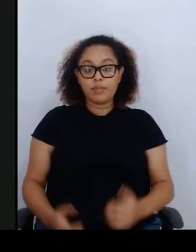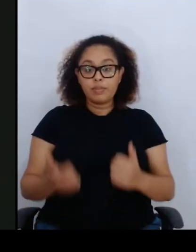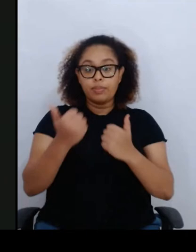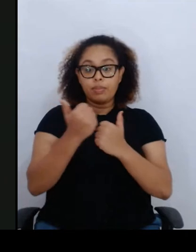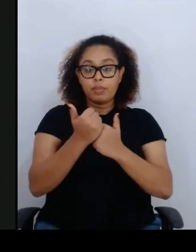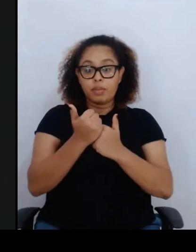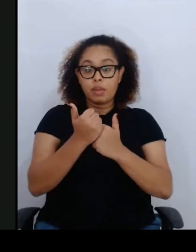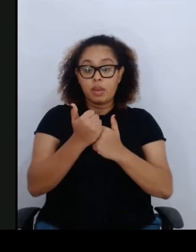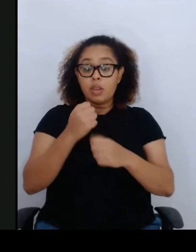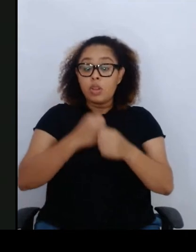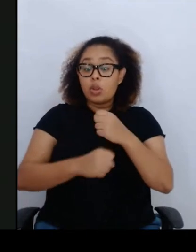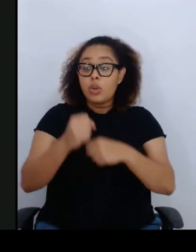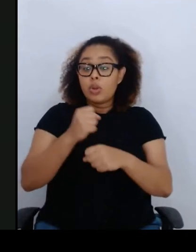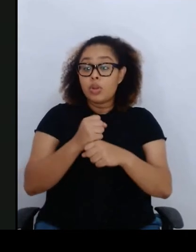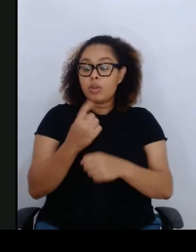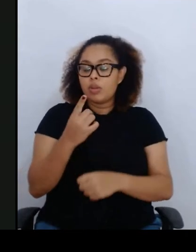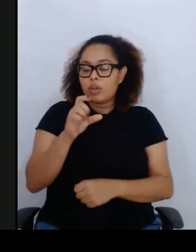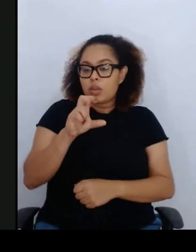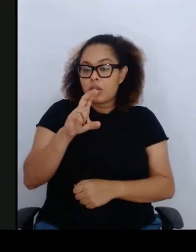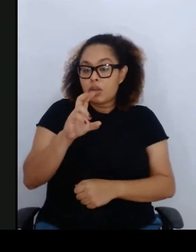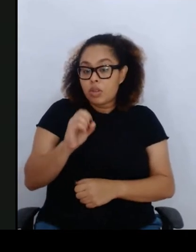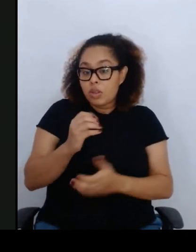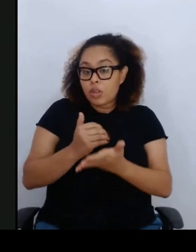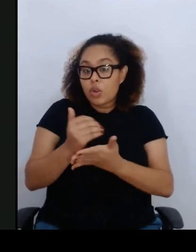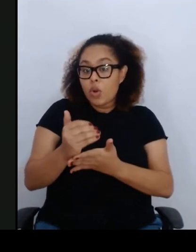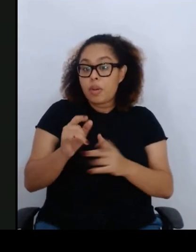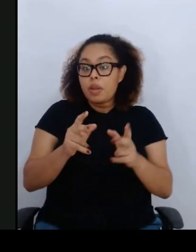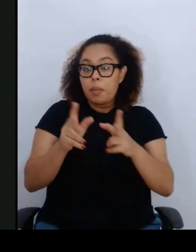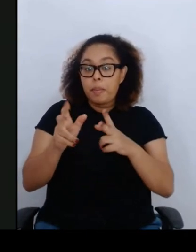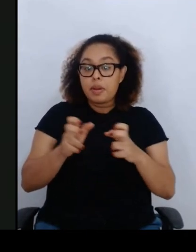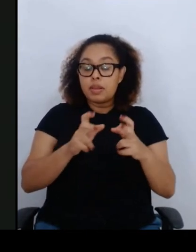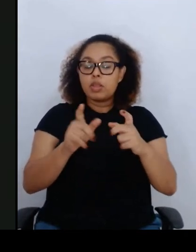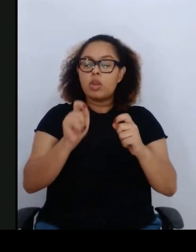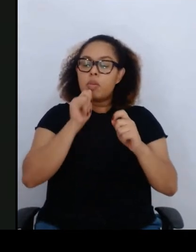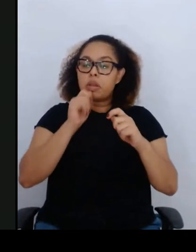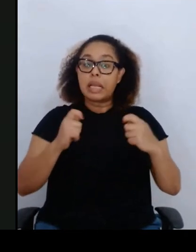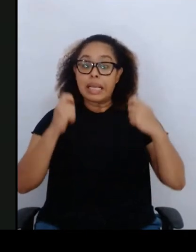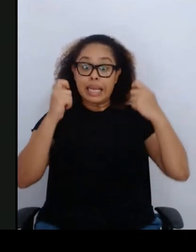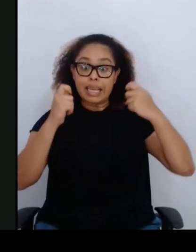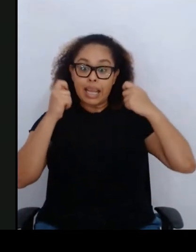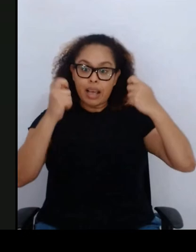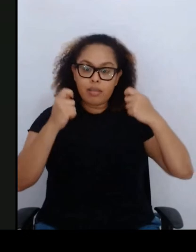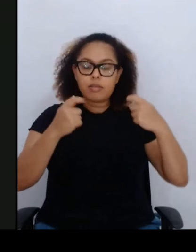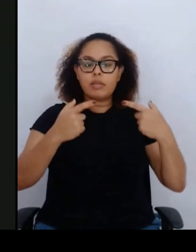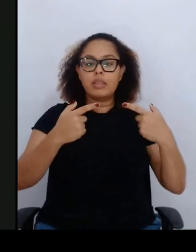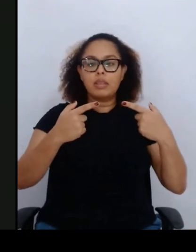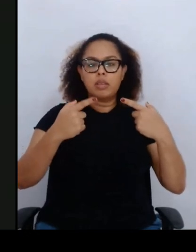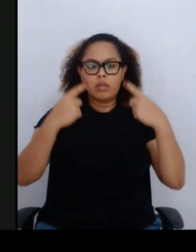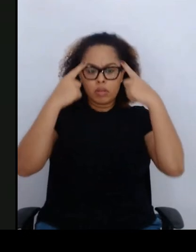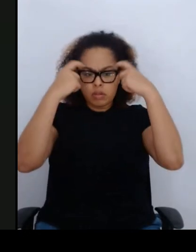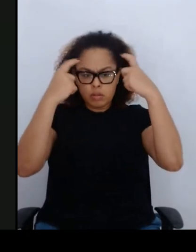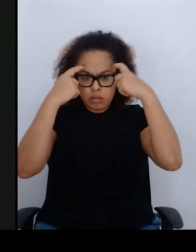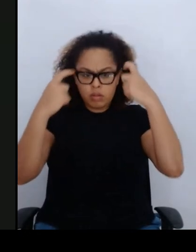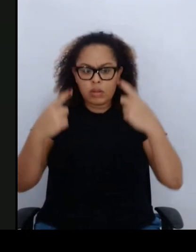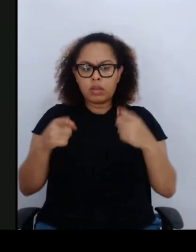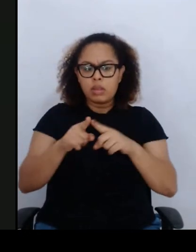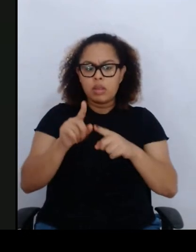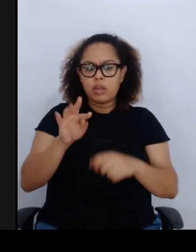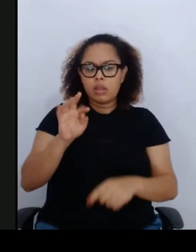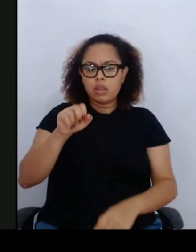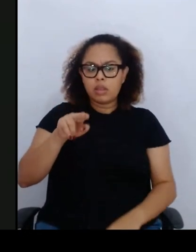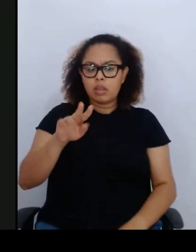da década de 50 começamos a ver greves manifestações violentas Então já teve várias manifestações